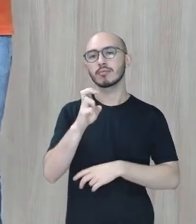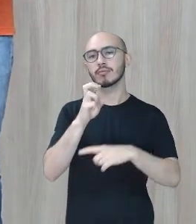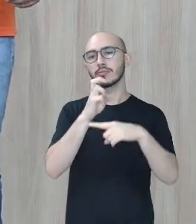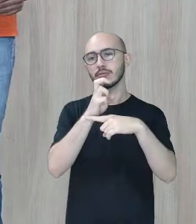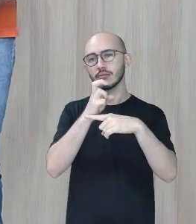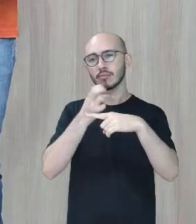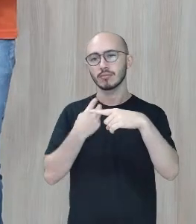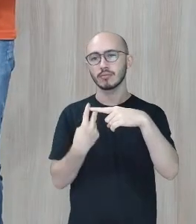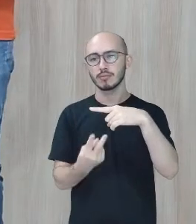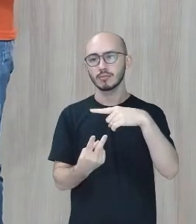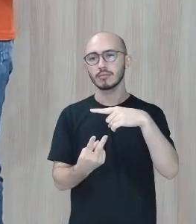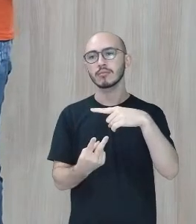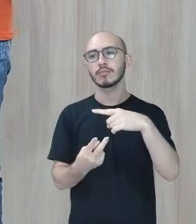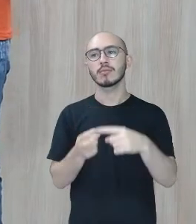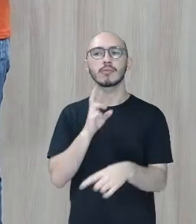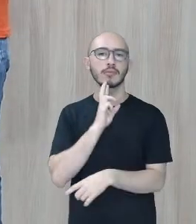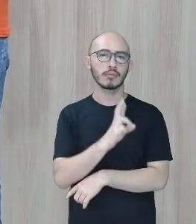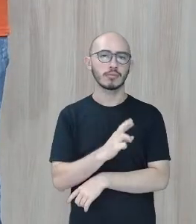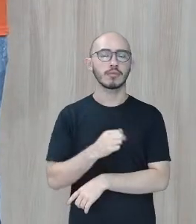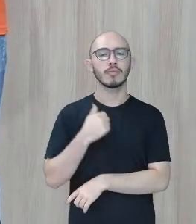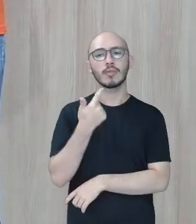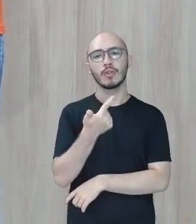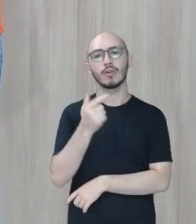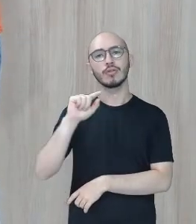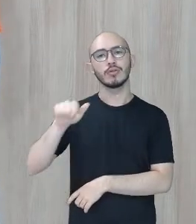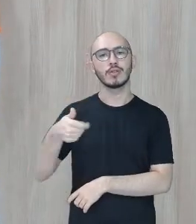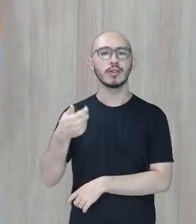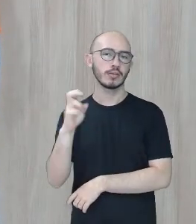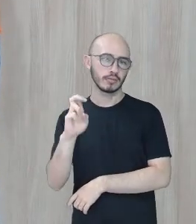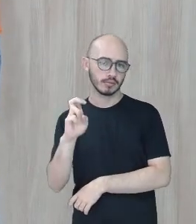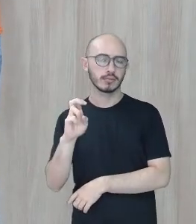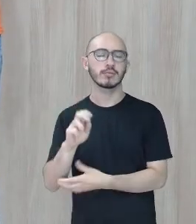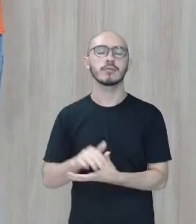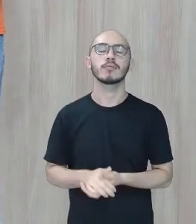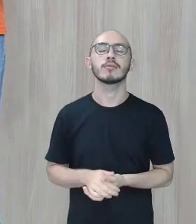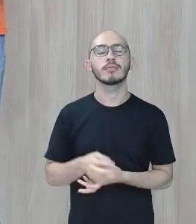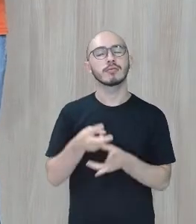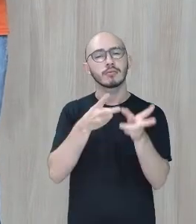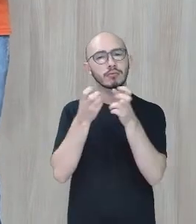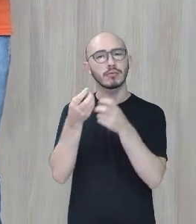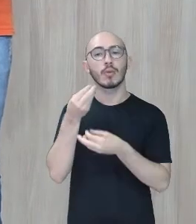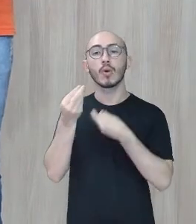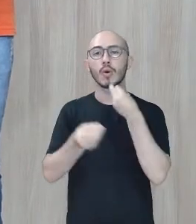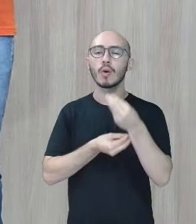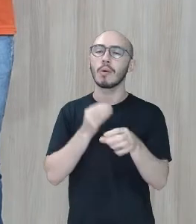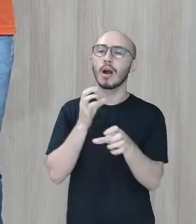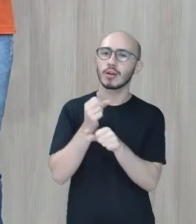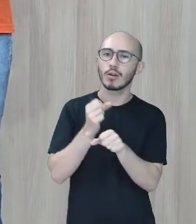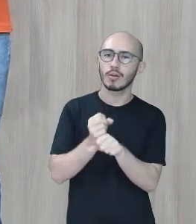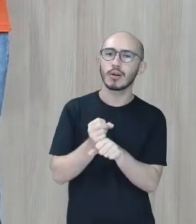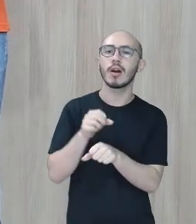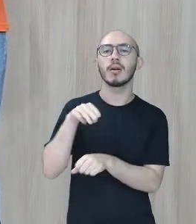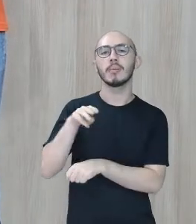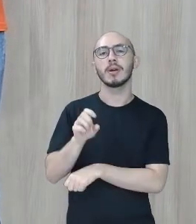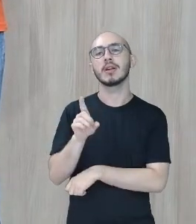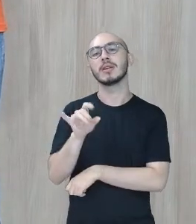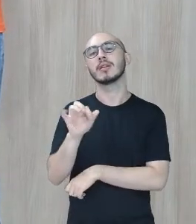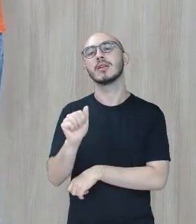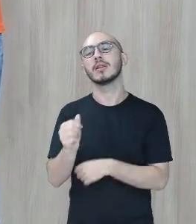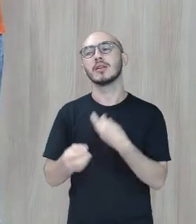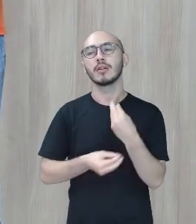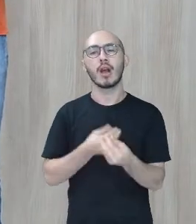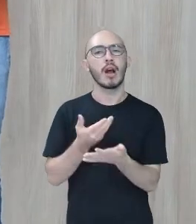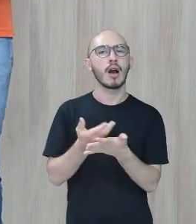dividido por 2 é igual a 2,5. Então, vimos aí como é que a gente calcula aí a mediana, sendo que, na